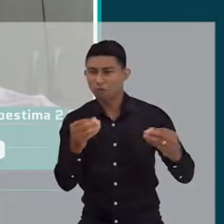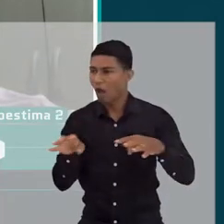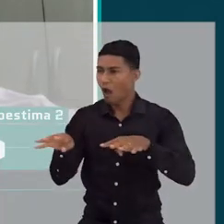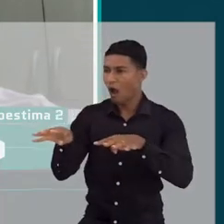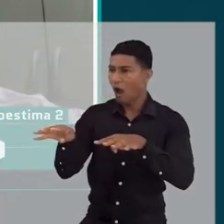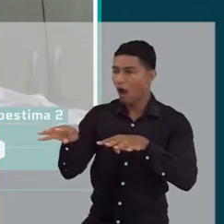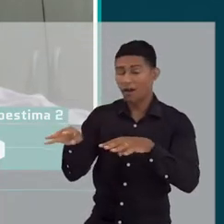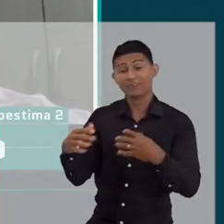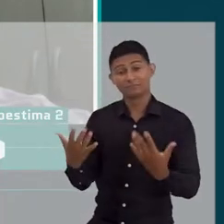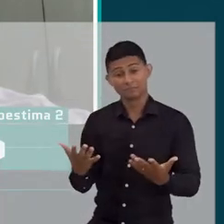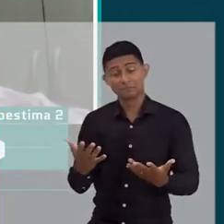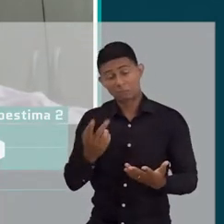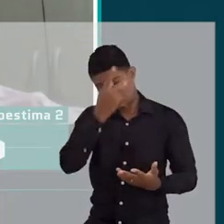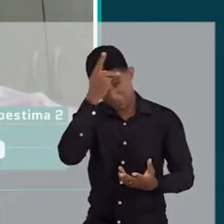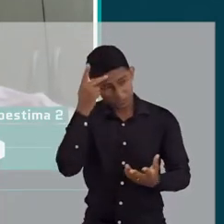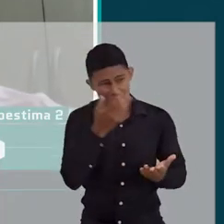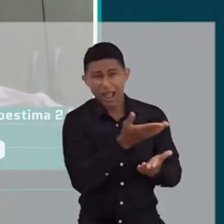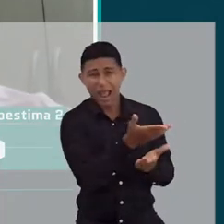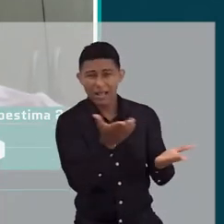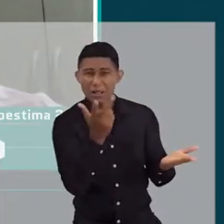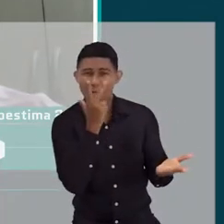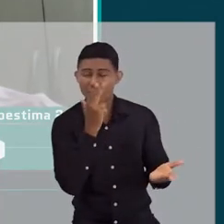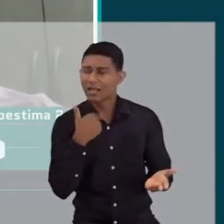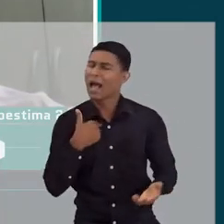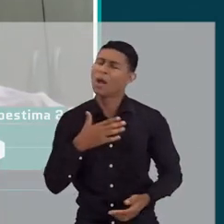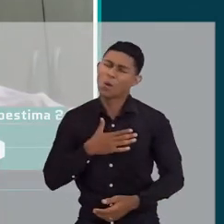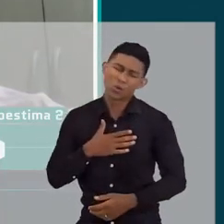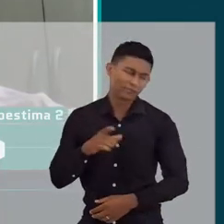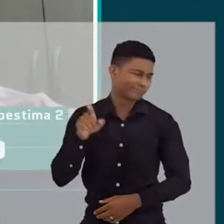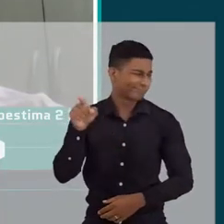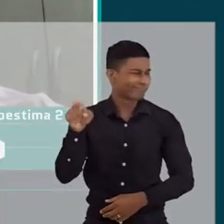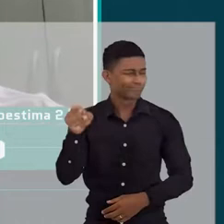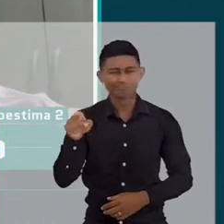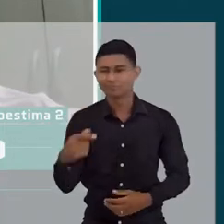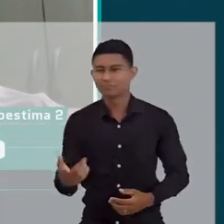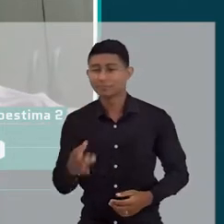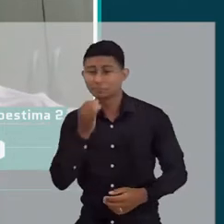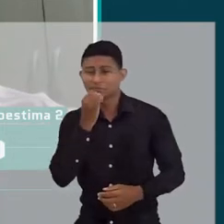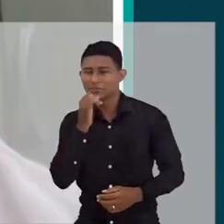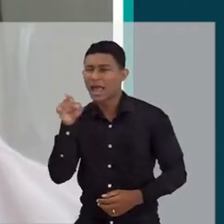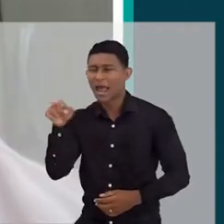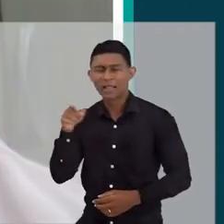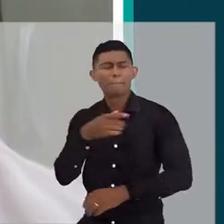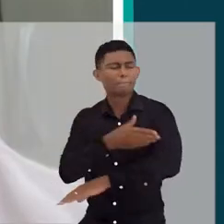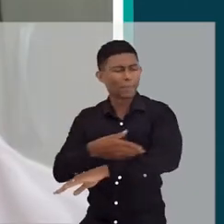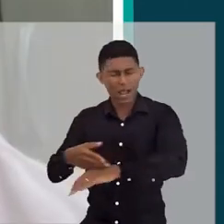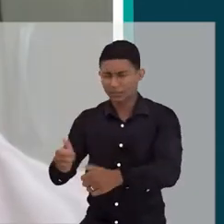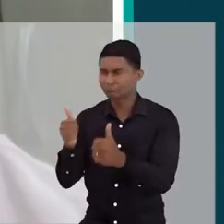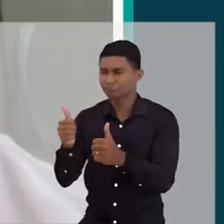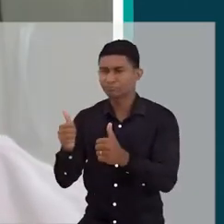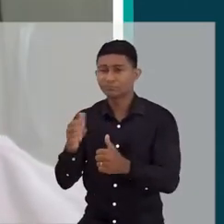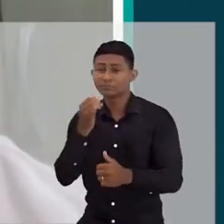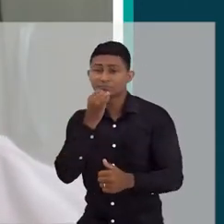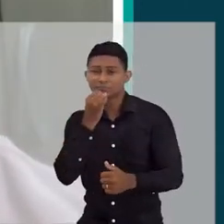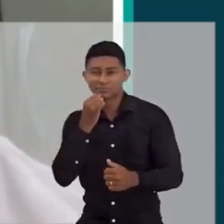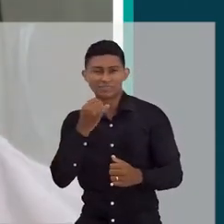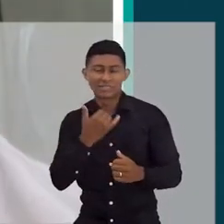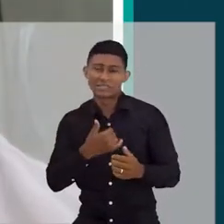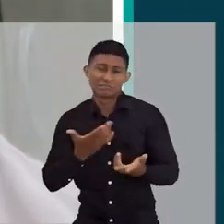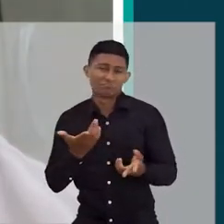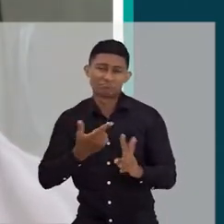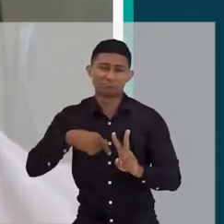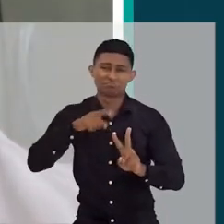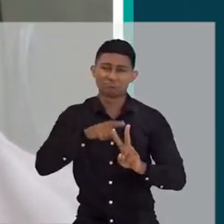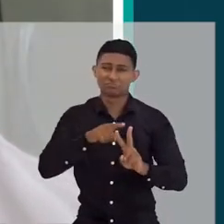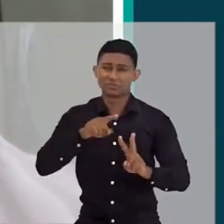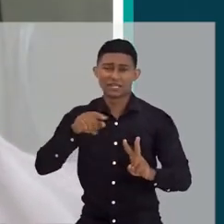as pessoas até procuram desculpas para poder gostar de uma pessoa que é, por exemplo, que está no BBB, que é branca, que é vencedora do BBB. Ah, mas a Juliette é